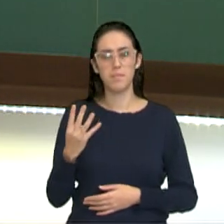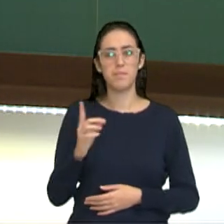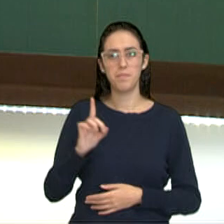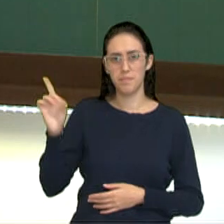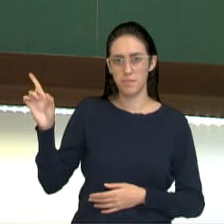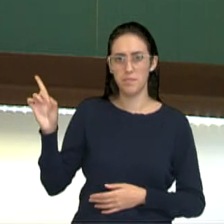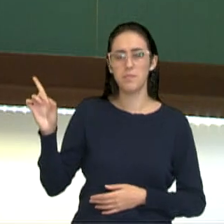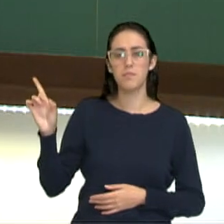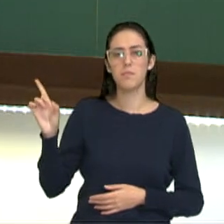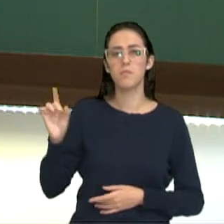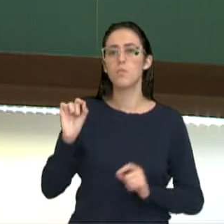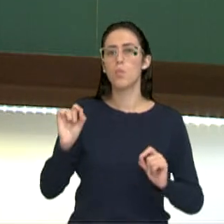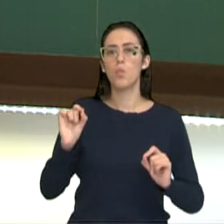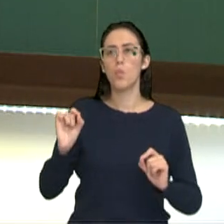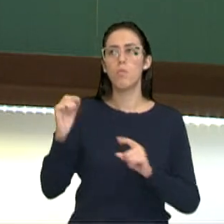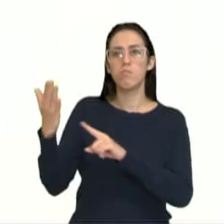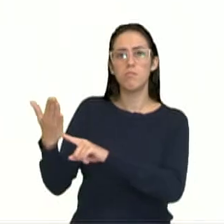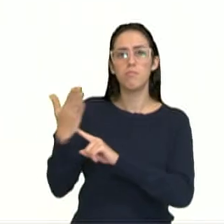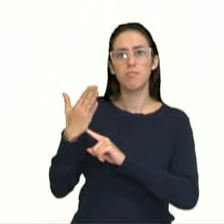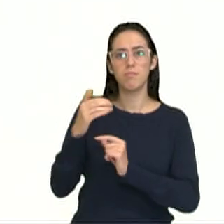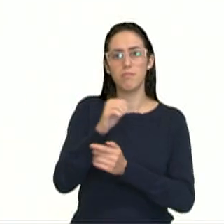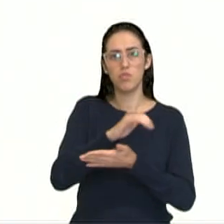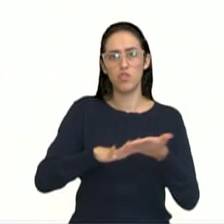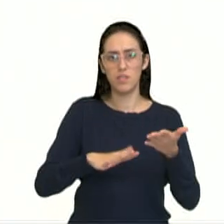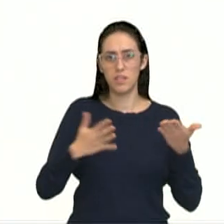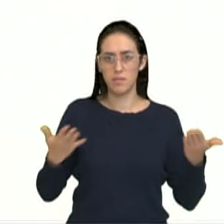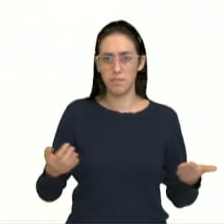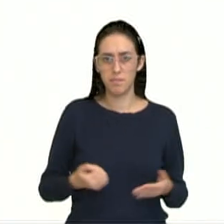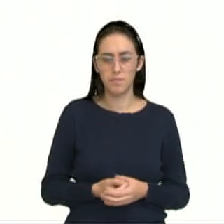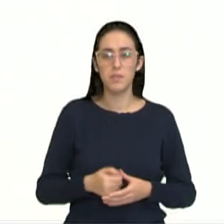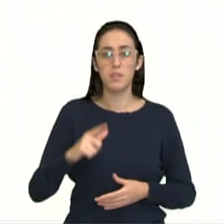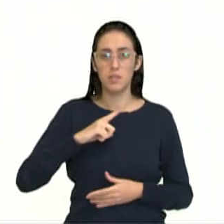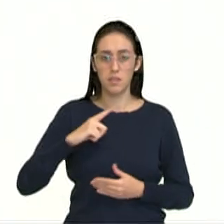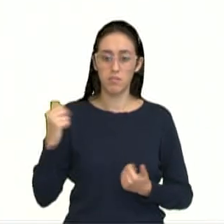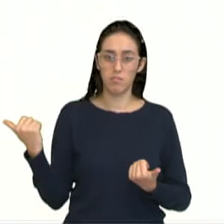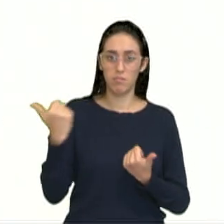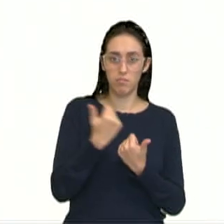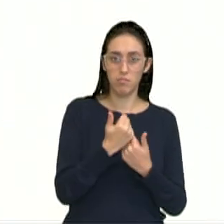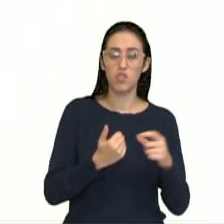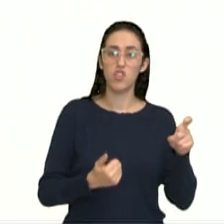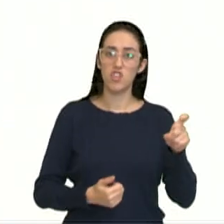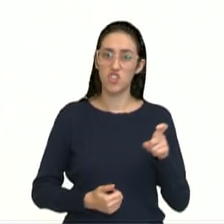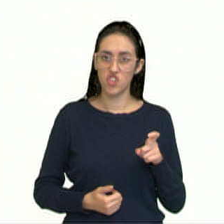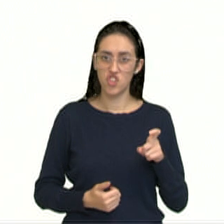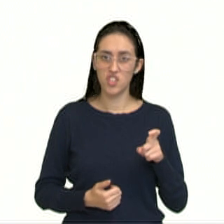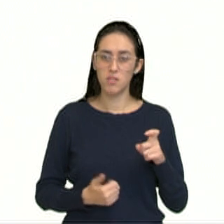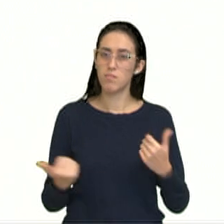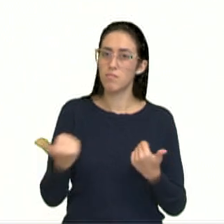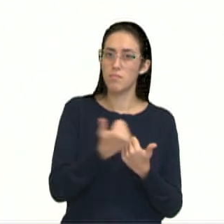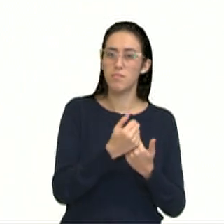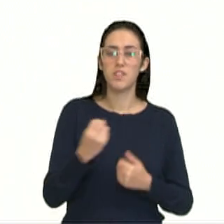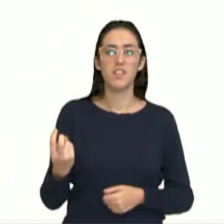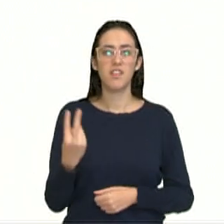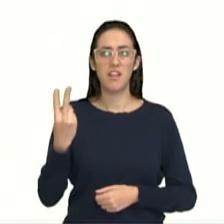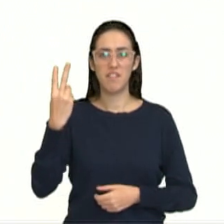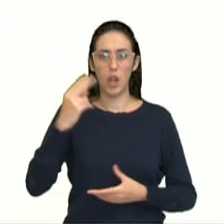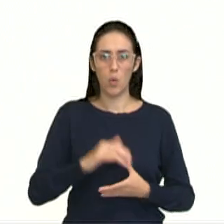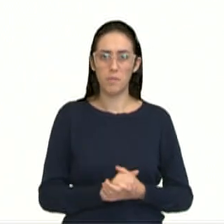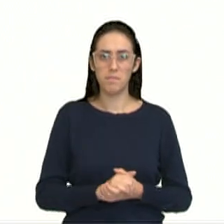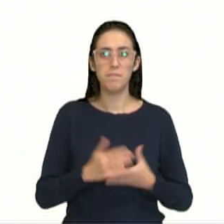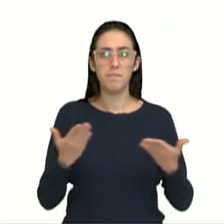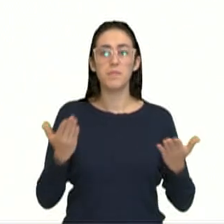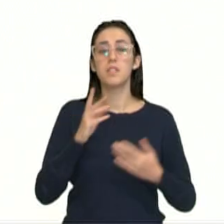função é o que ele me deu aqui no exercício, né? Então eu substituo onde eu tenho x pelos valores estabelecidos.